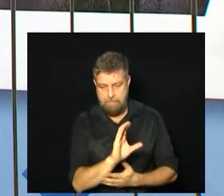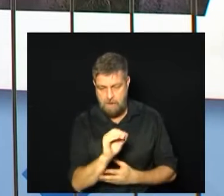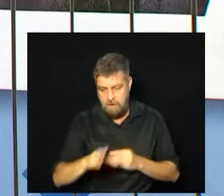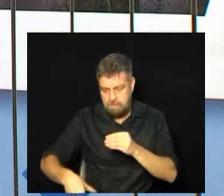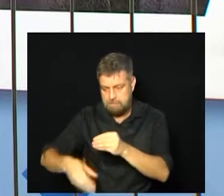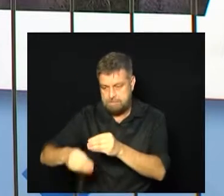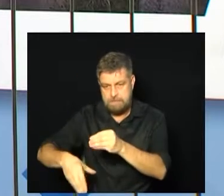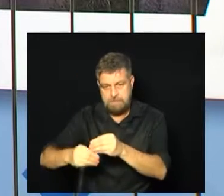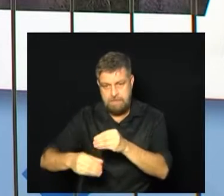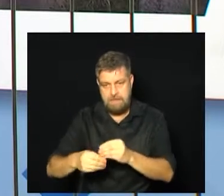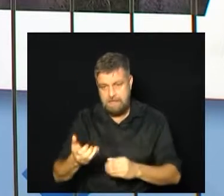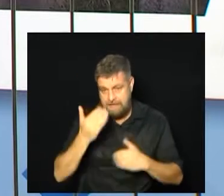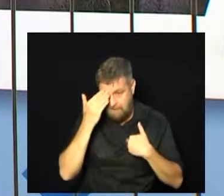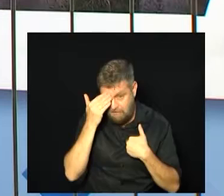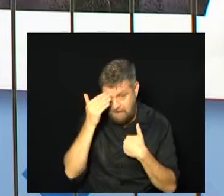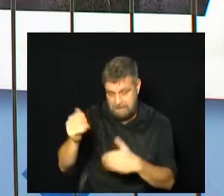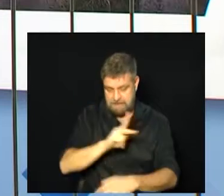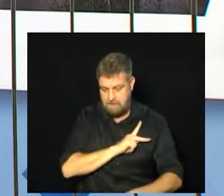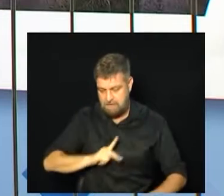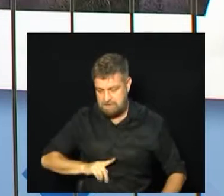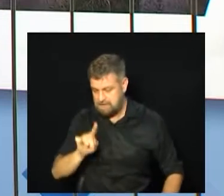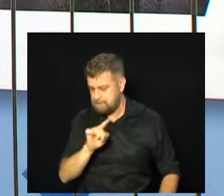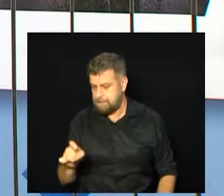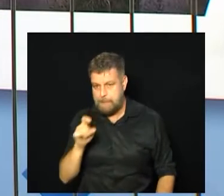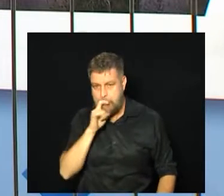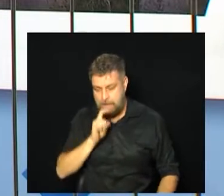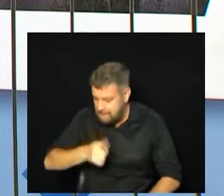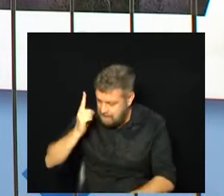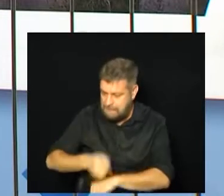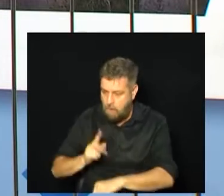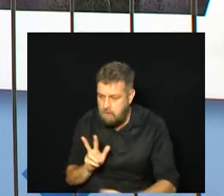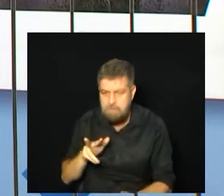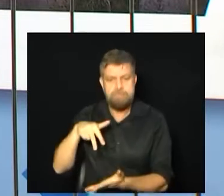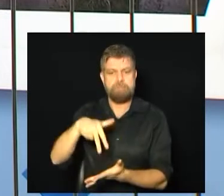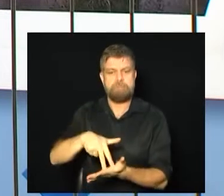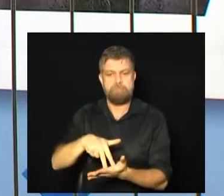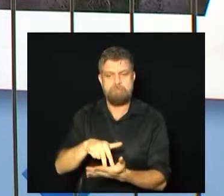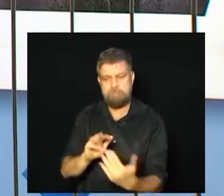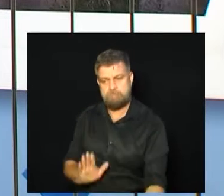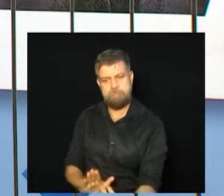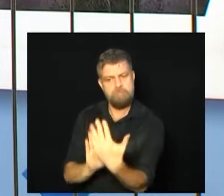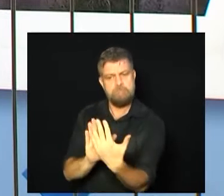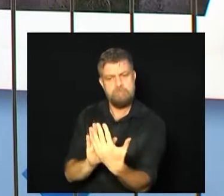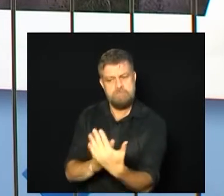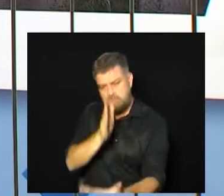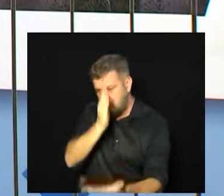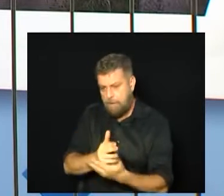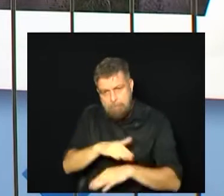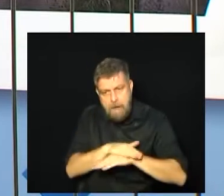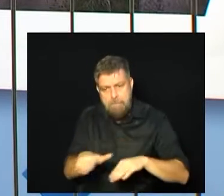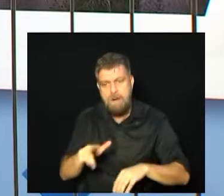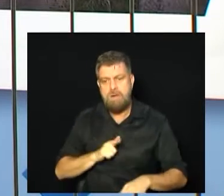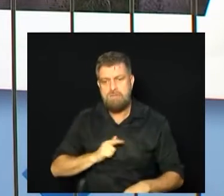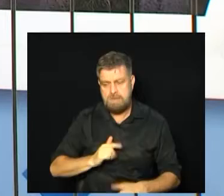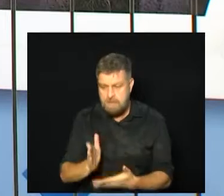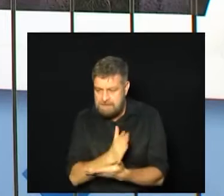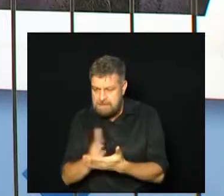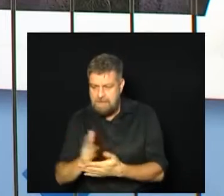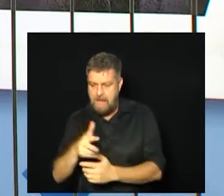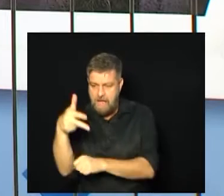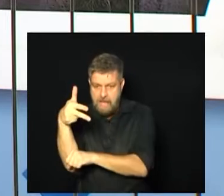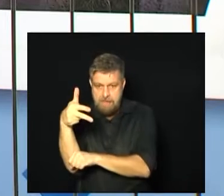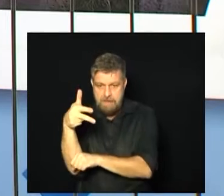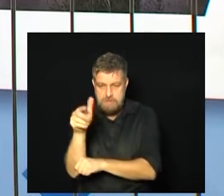também agradecer a postura do nosso presidente Zé Carlos, que na mesma hora foi muito acertado, já disse que separaria todas as imagens para a